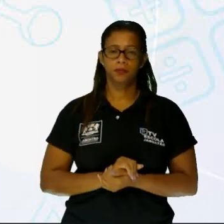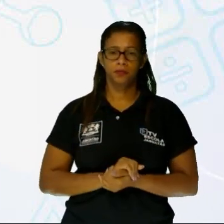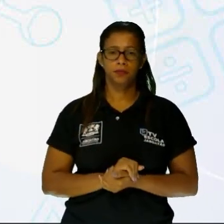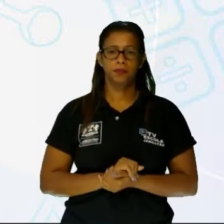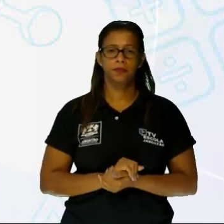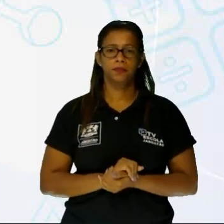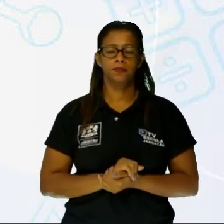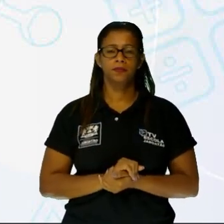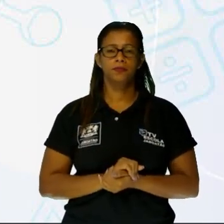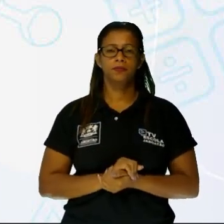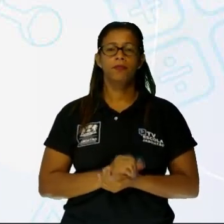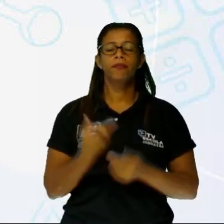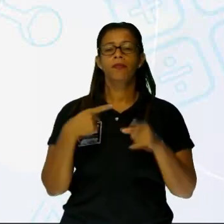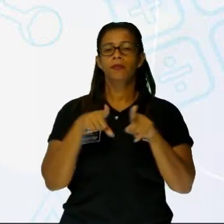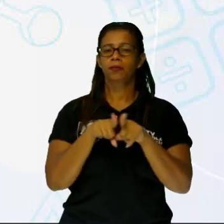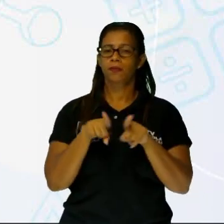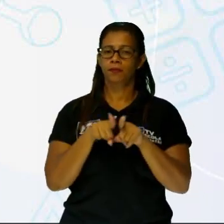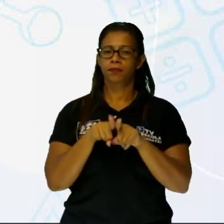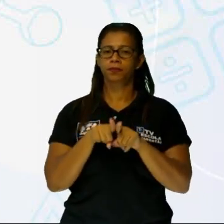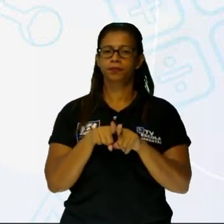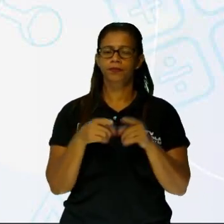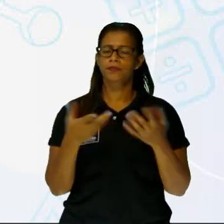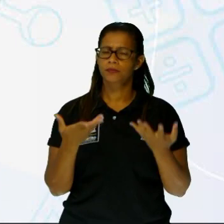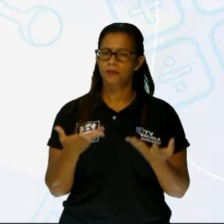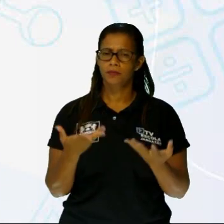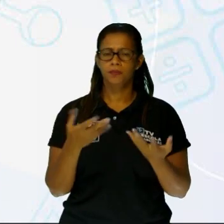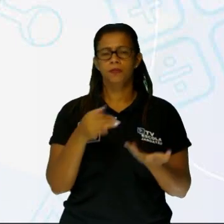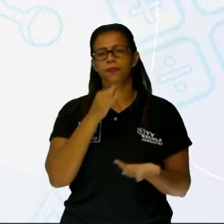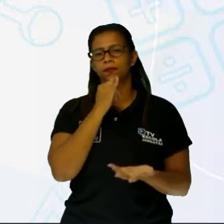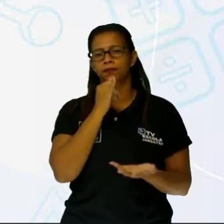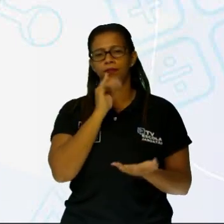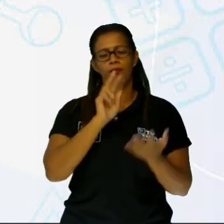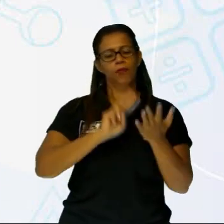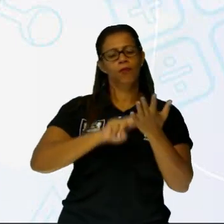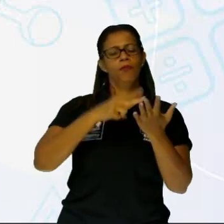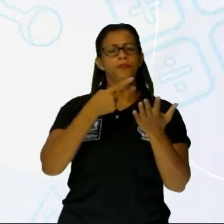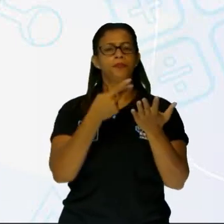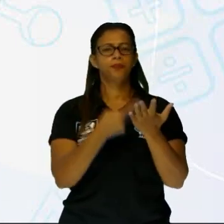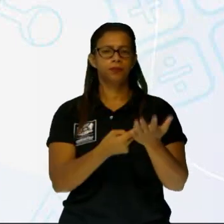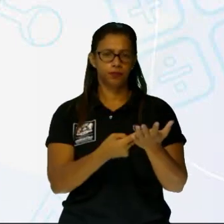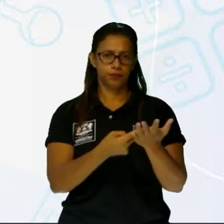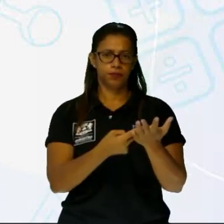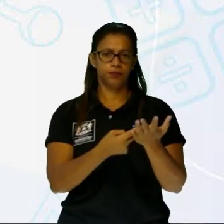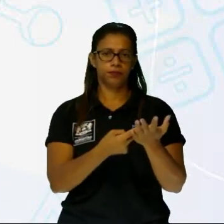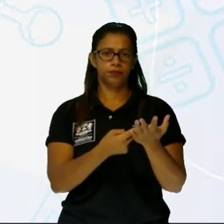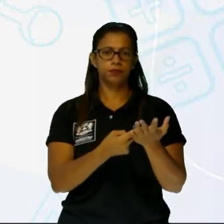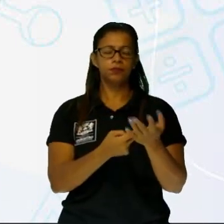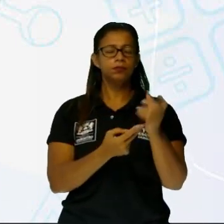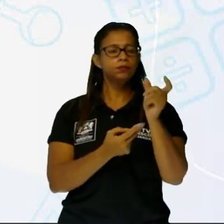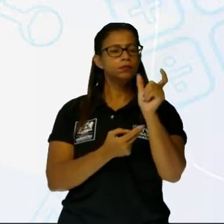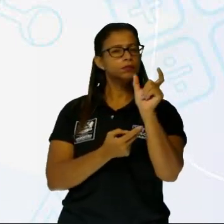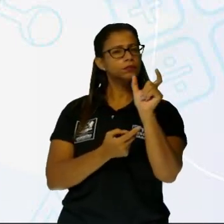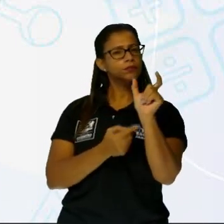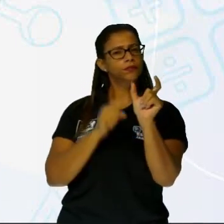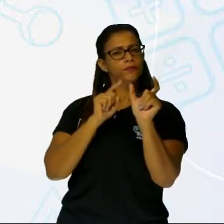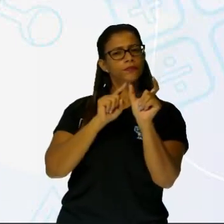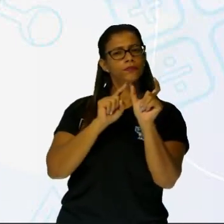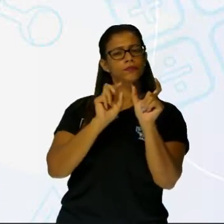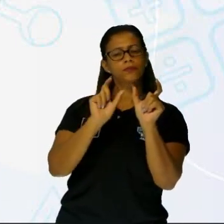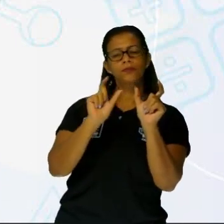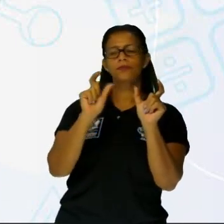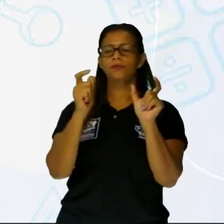expectativas. Além disso, né, se a gente fosse traduzir o should, ele seria a palavra